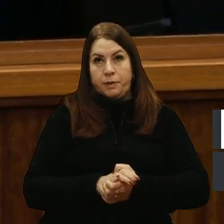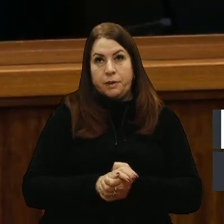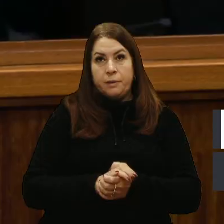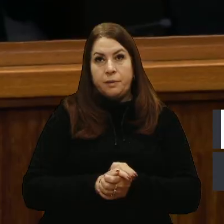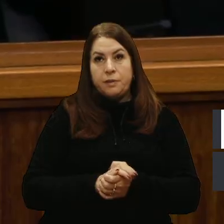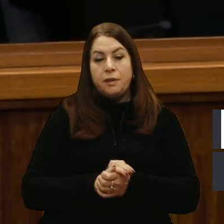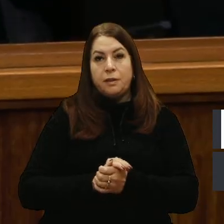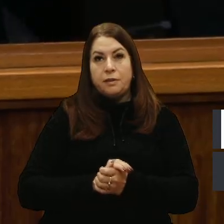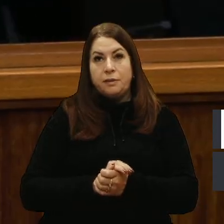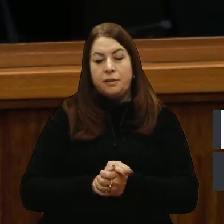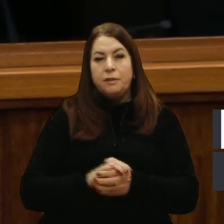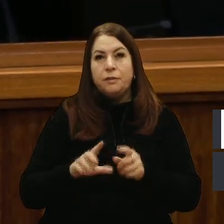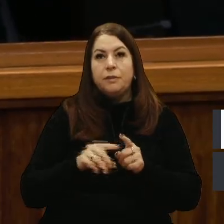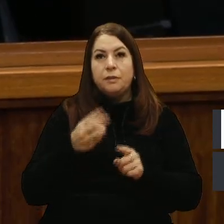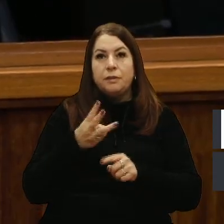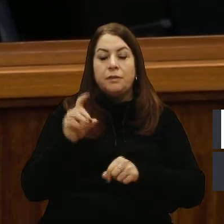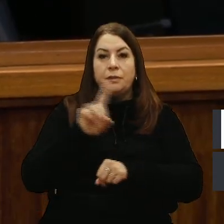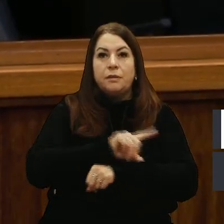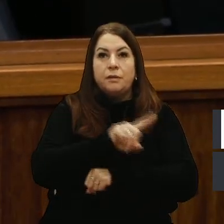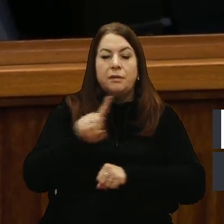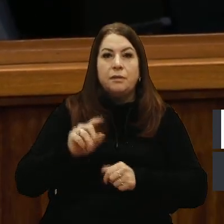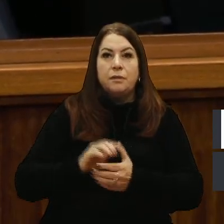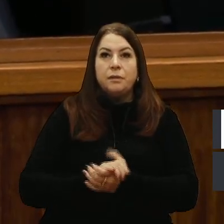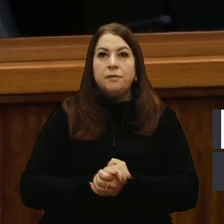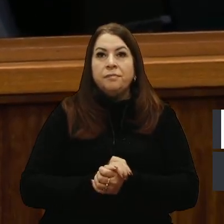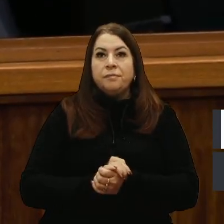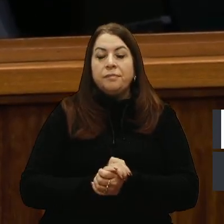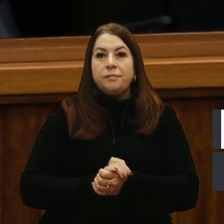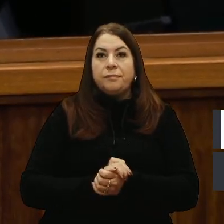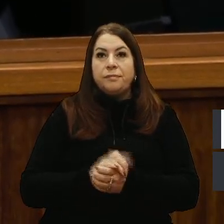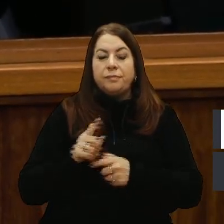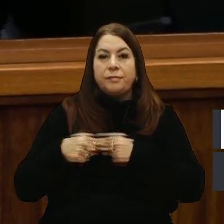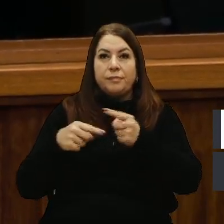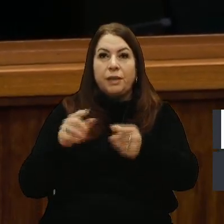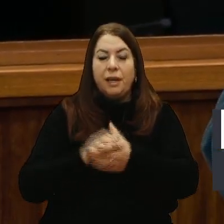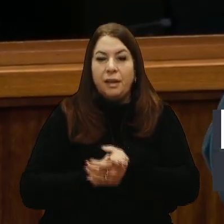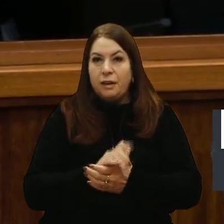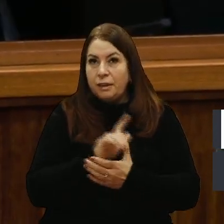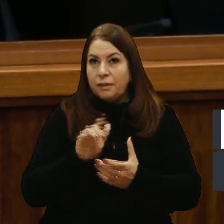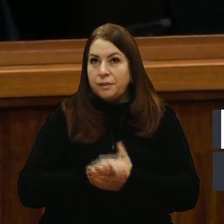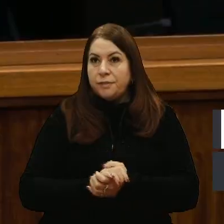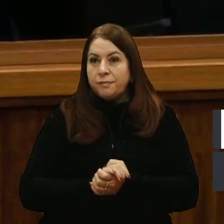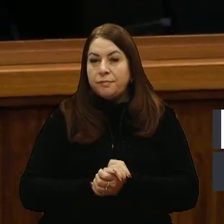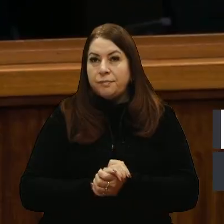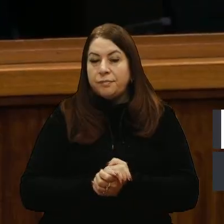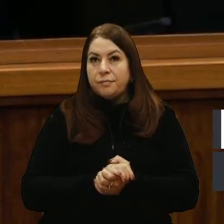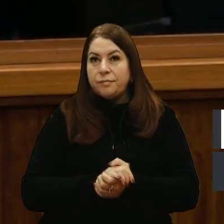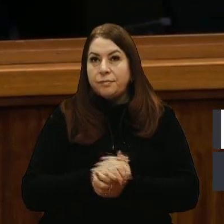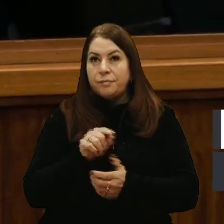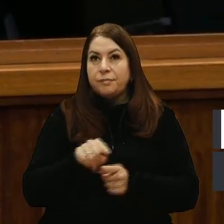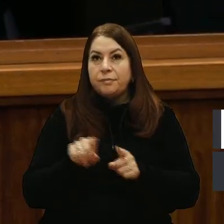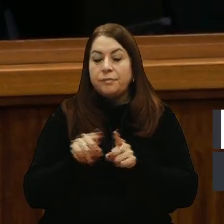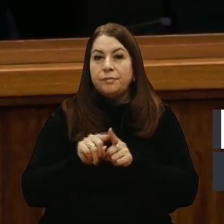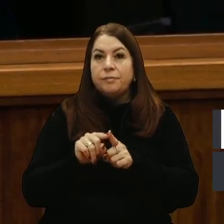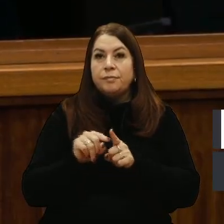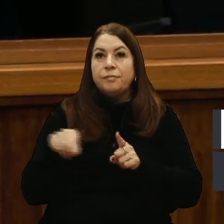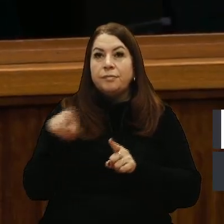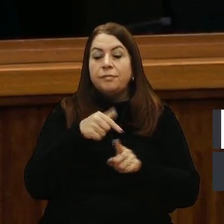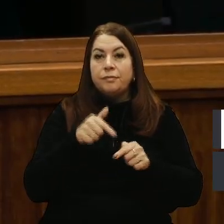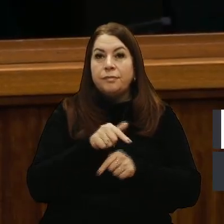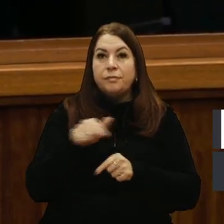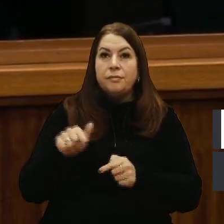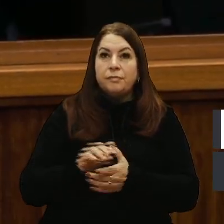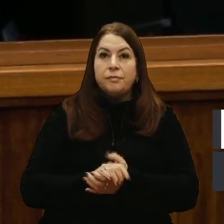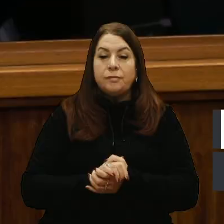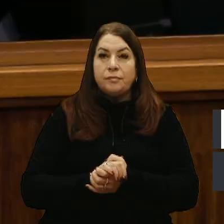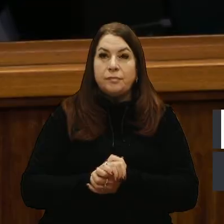por 30 dias, talvez a gente tenha que prorrogar, porque esse trabalho nosso foi um trabalho, assim,